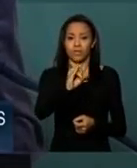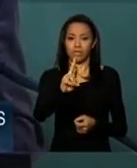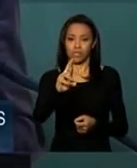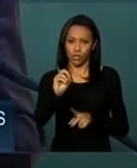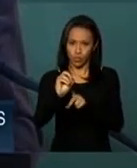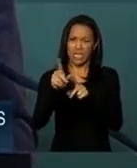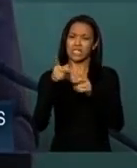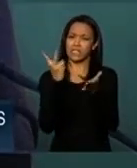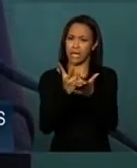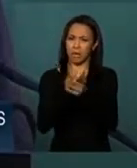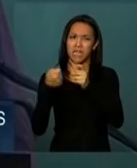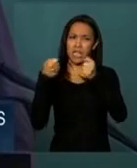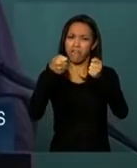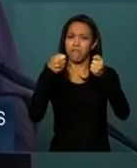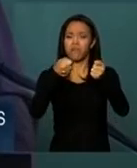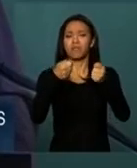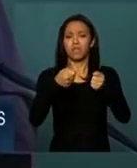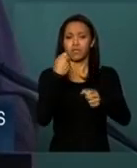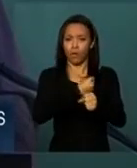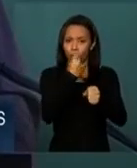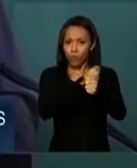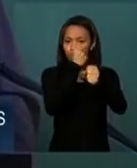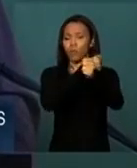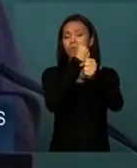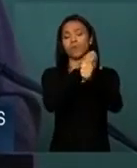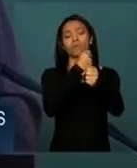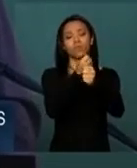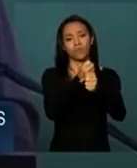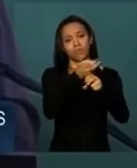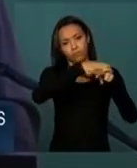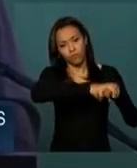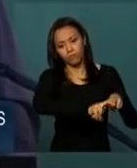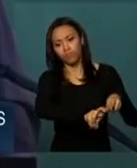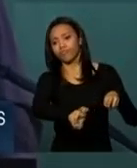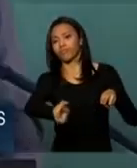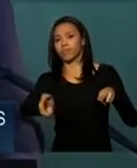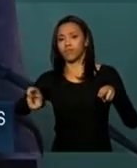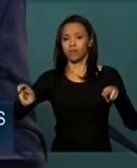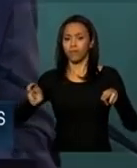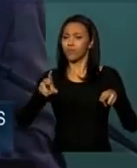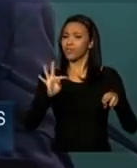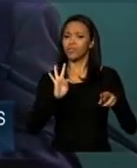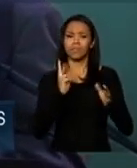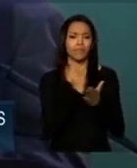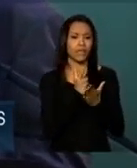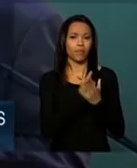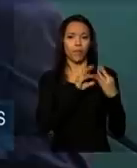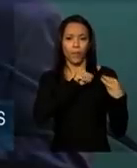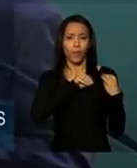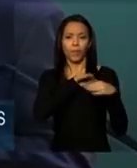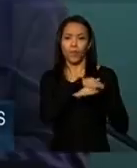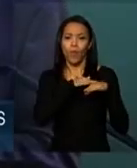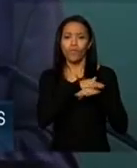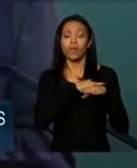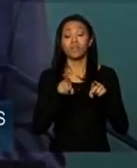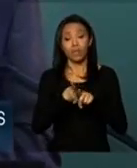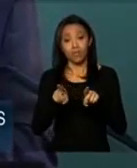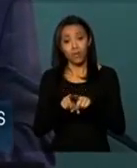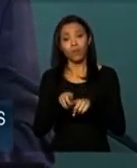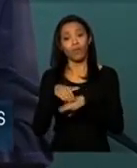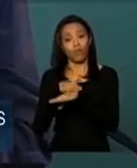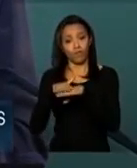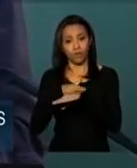defendeu essa obra em todas as discussões com que tivemos, inclusive com o governador Wilson